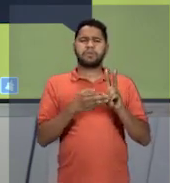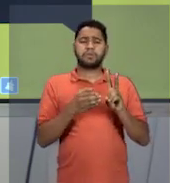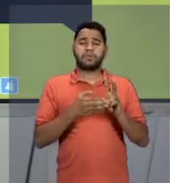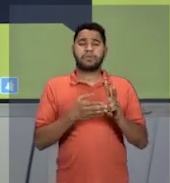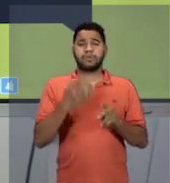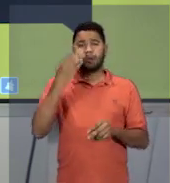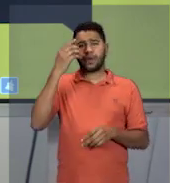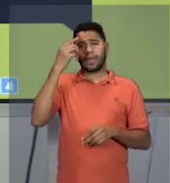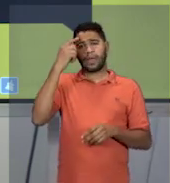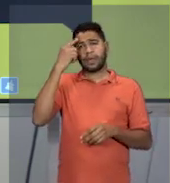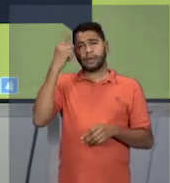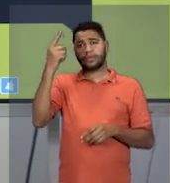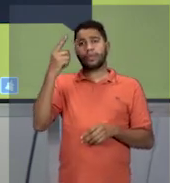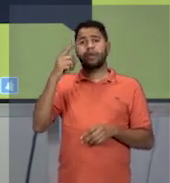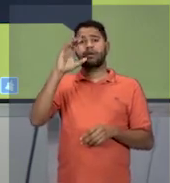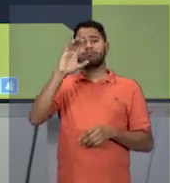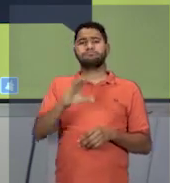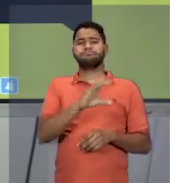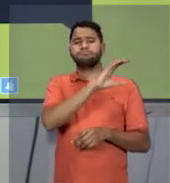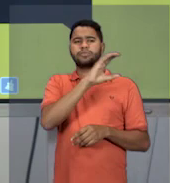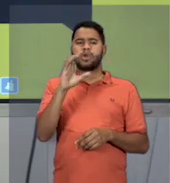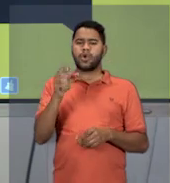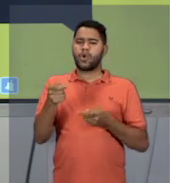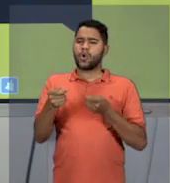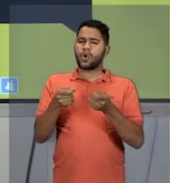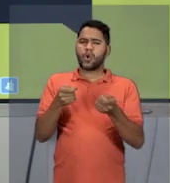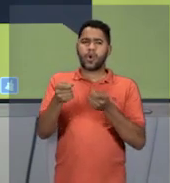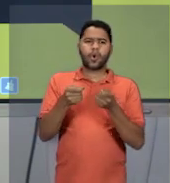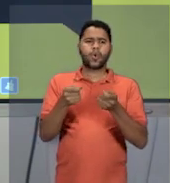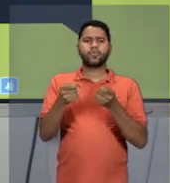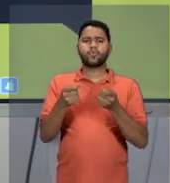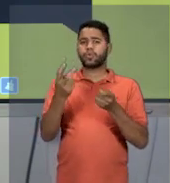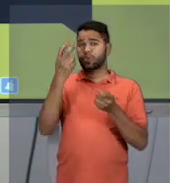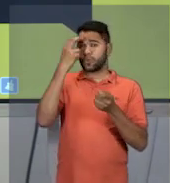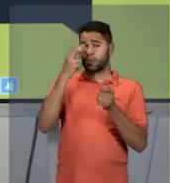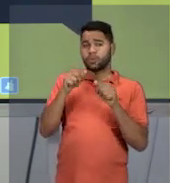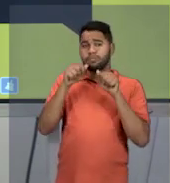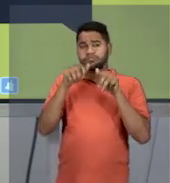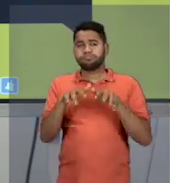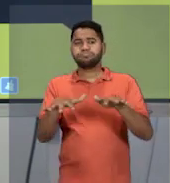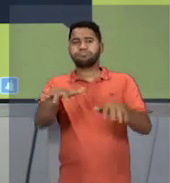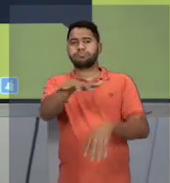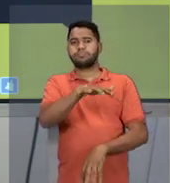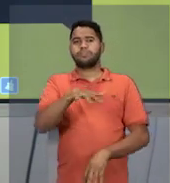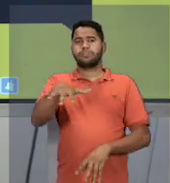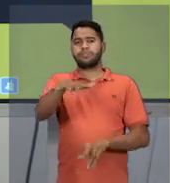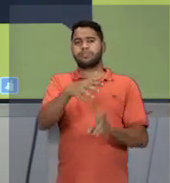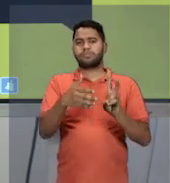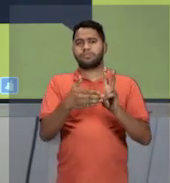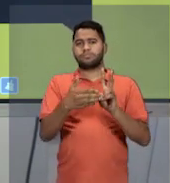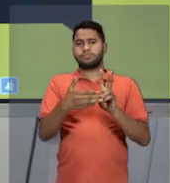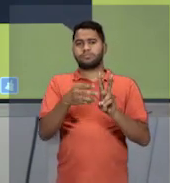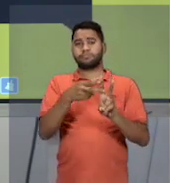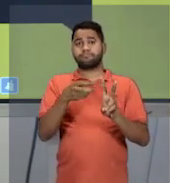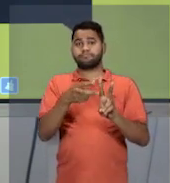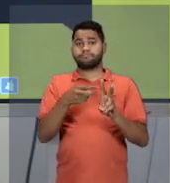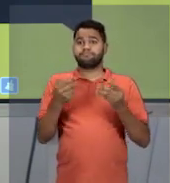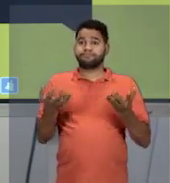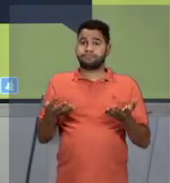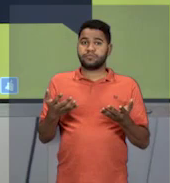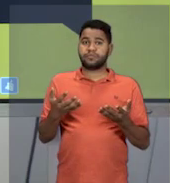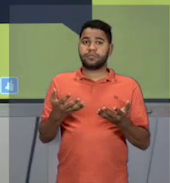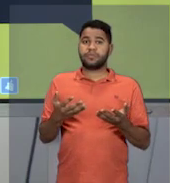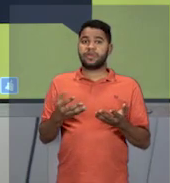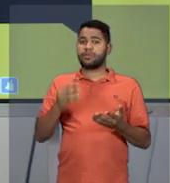ideia da catequese era uma forma de controle cultural sobre aqueles indígenas. Então se